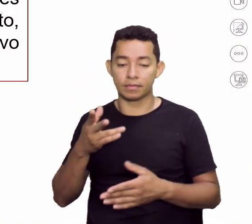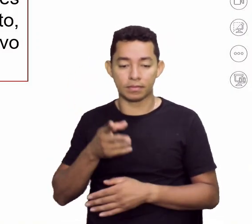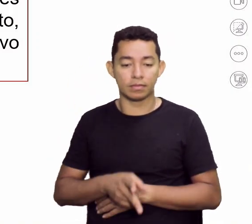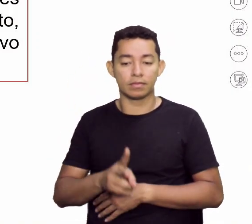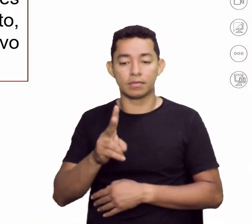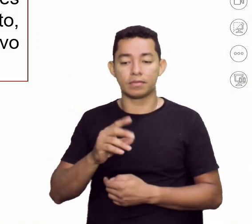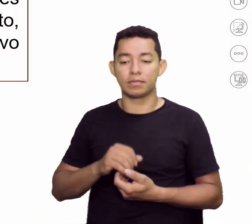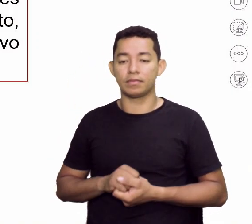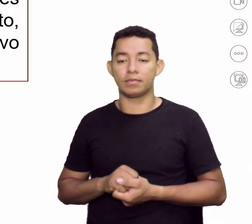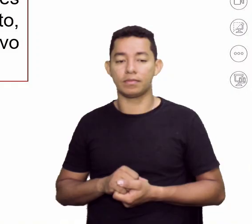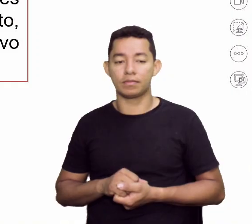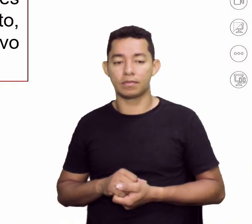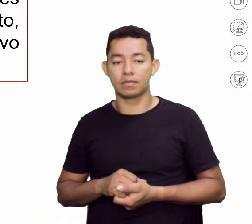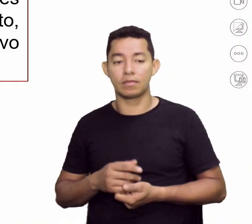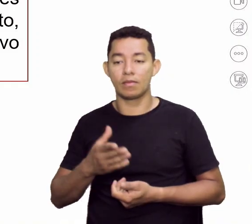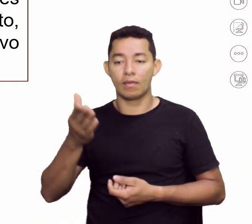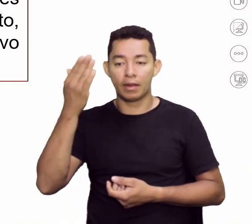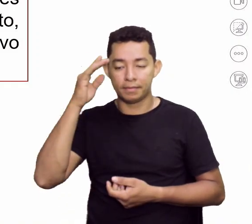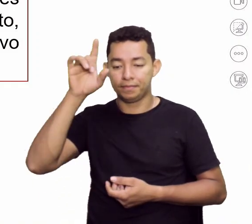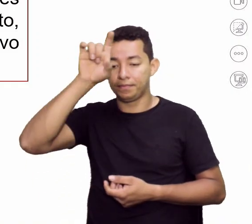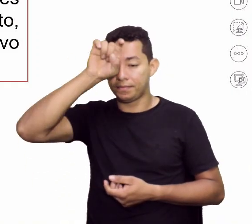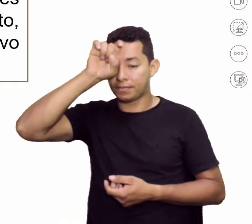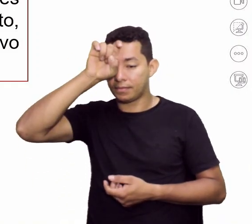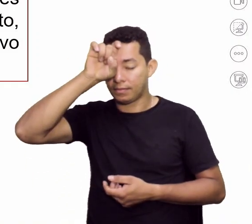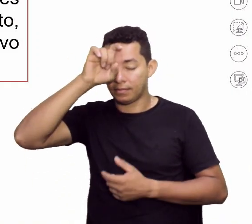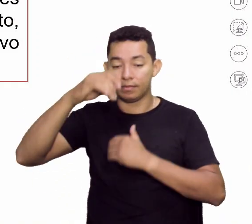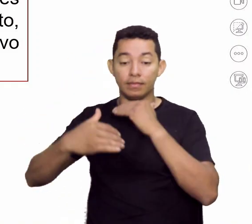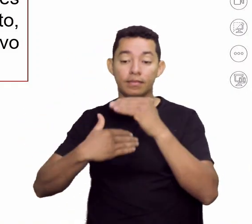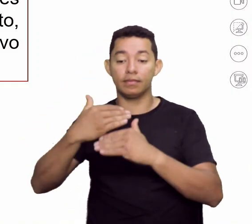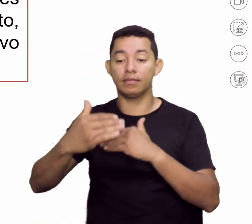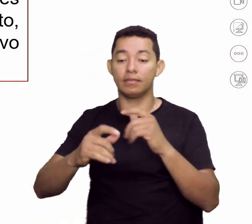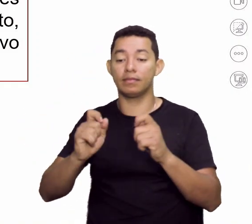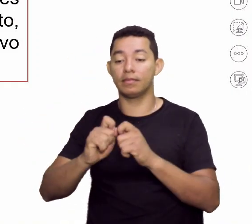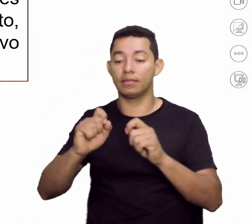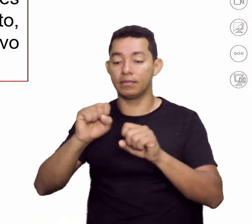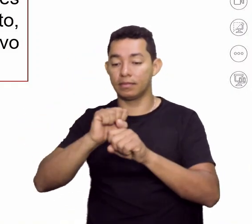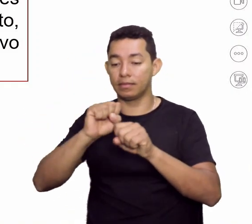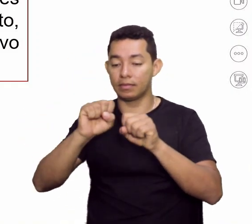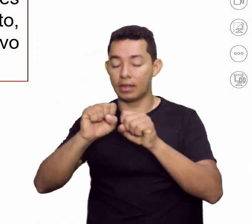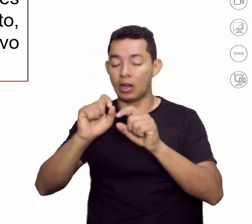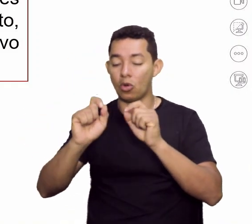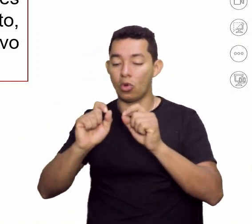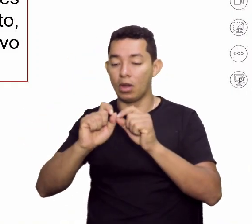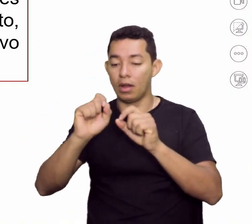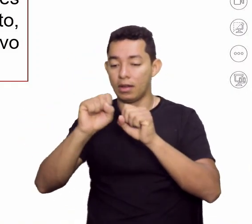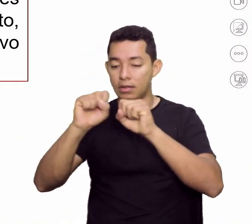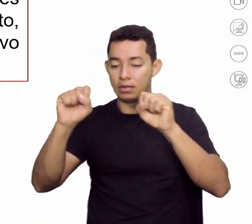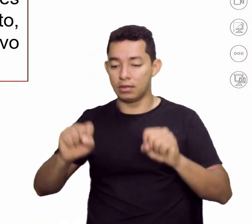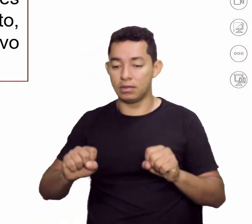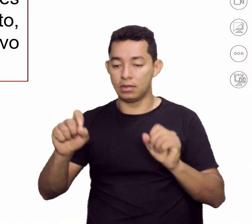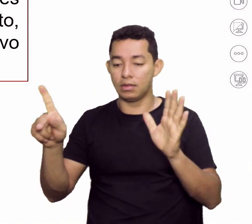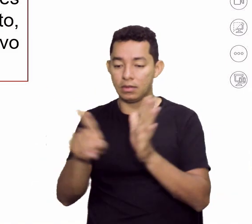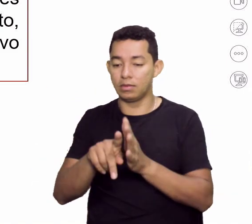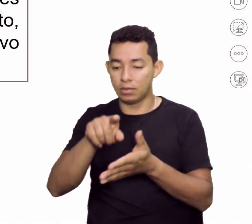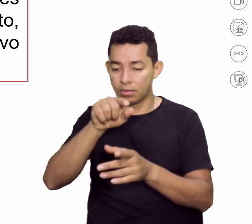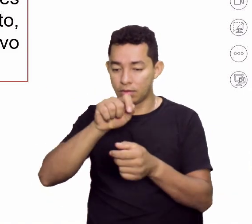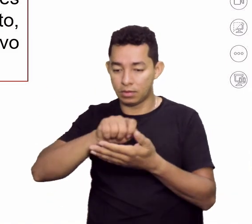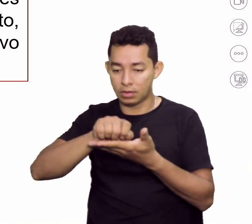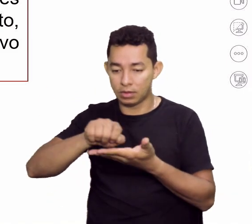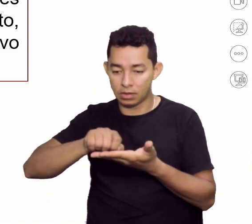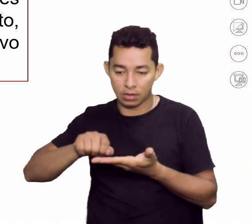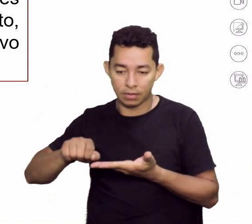No Antigo Egito foram desenvolvidos sistemas de escrita de maneira simultânea